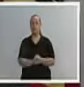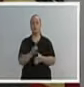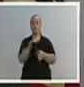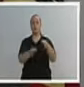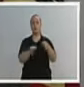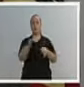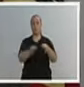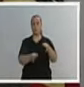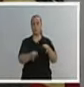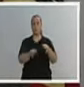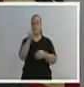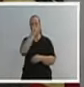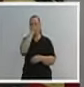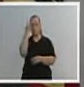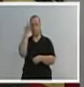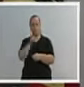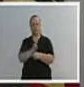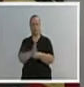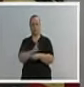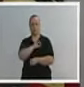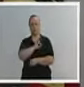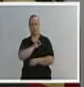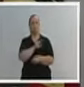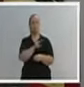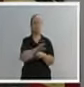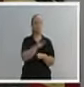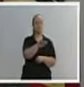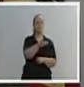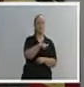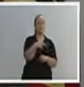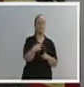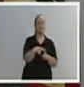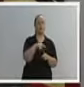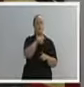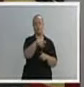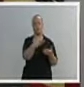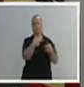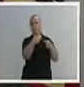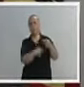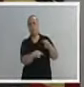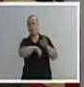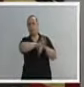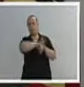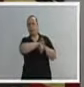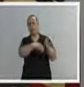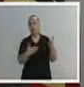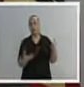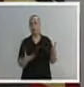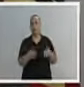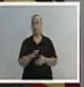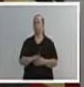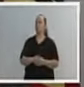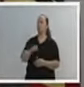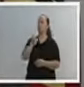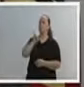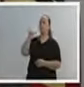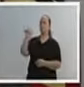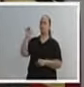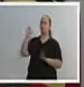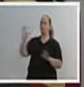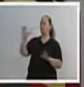abordado por um agente de trânsito, porque estava, de alguma forma, infringindo a lei. Quando ele foi abordado, ele disse para a gente, ou para o